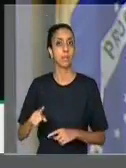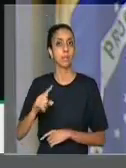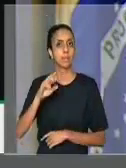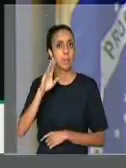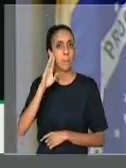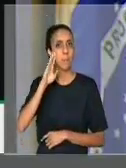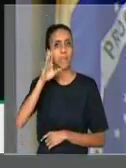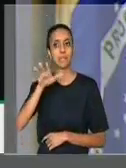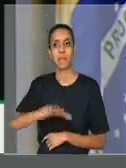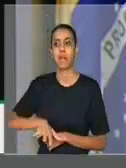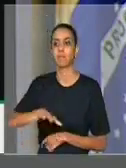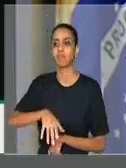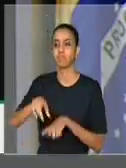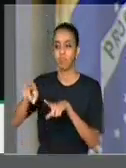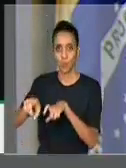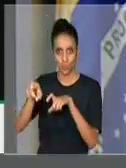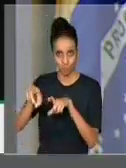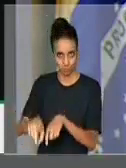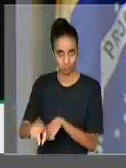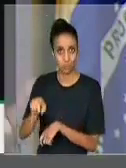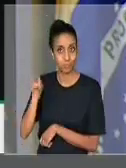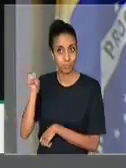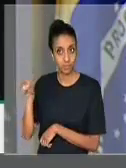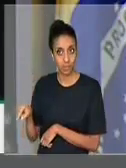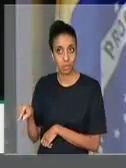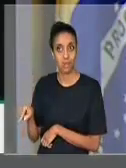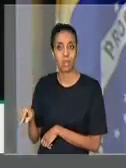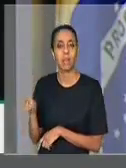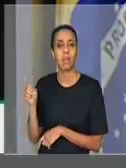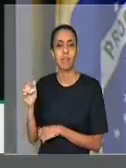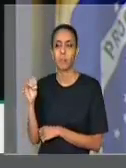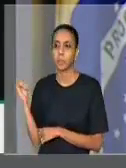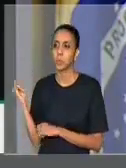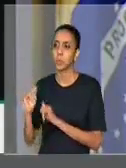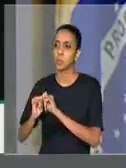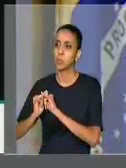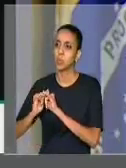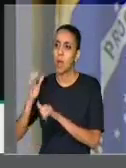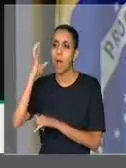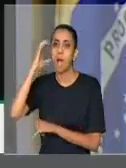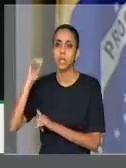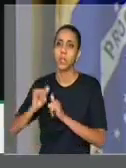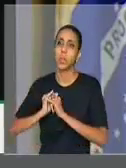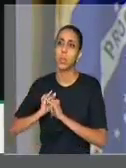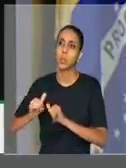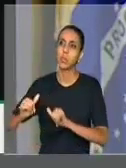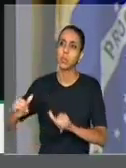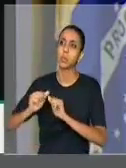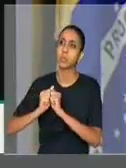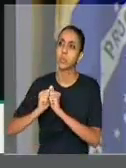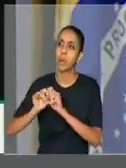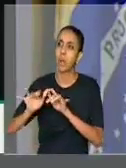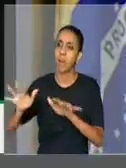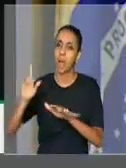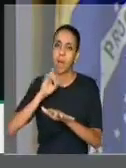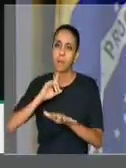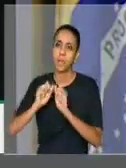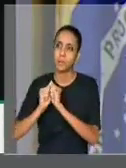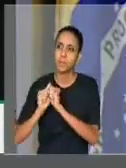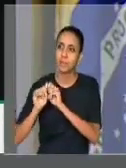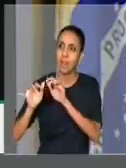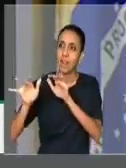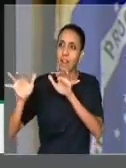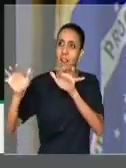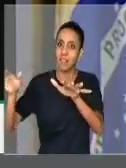na nossa agricultura a rádio que fala com 52 de minas gerais e kohl nas montanhas do espírito santo essa